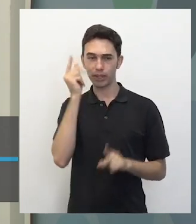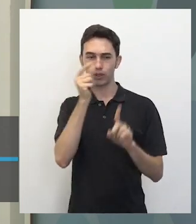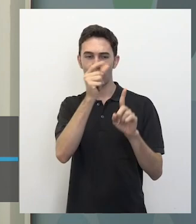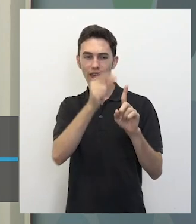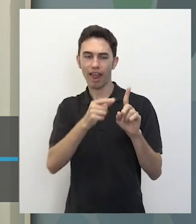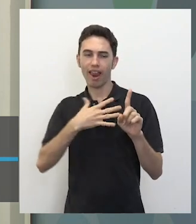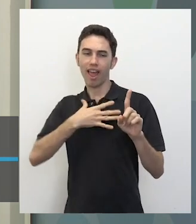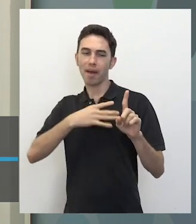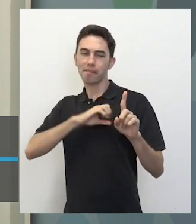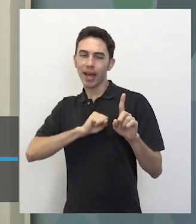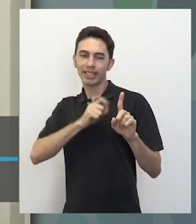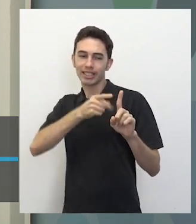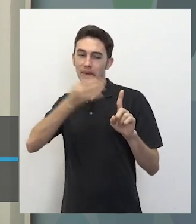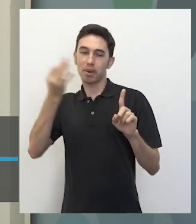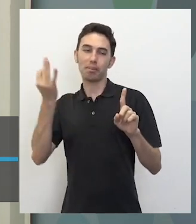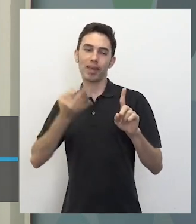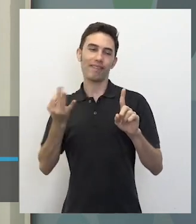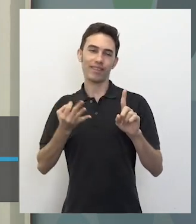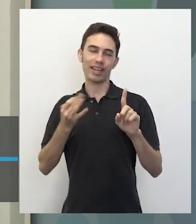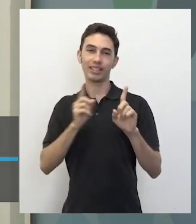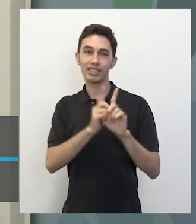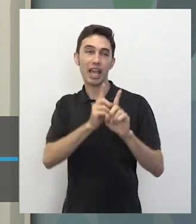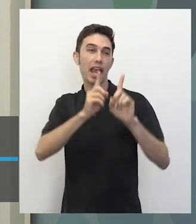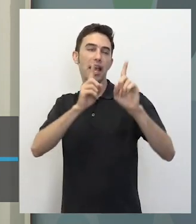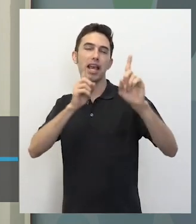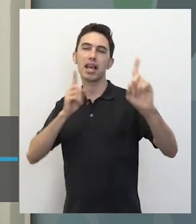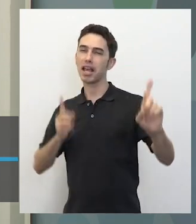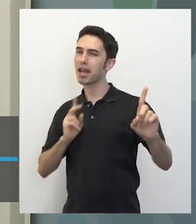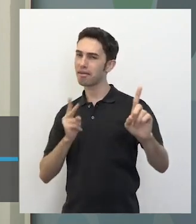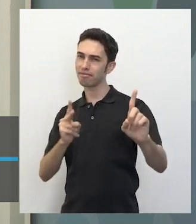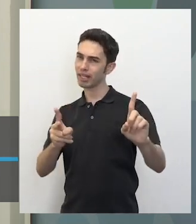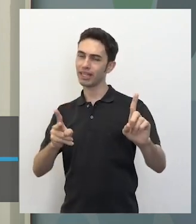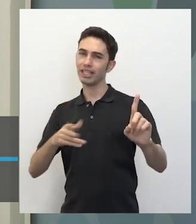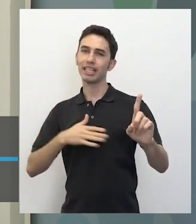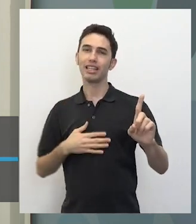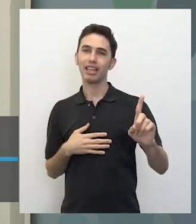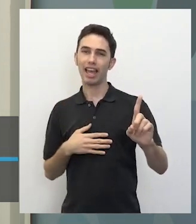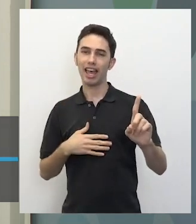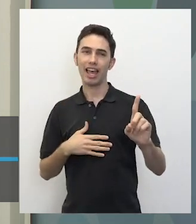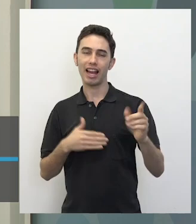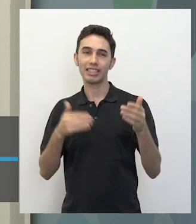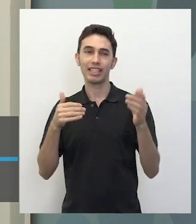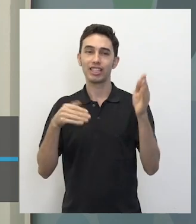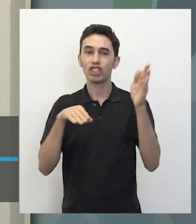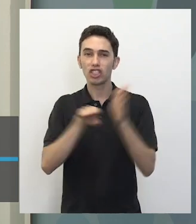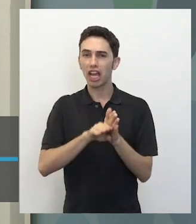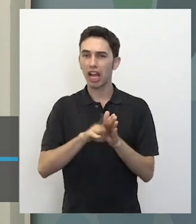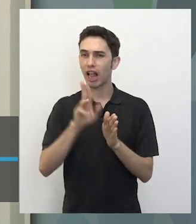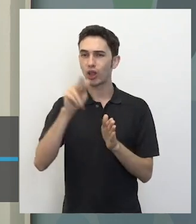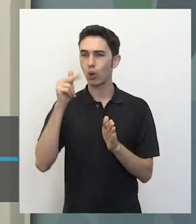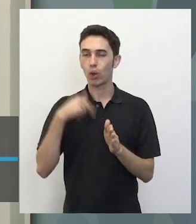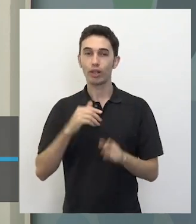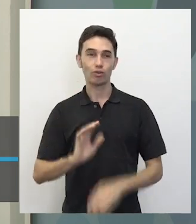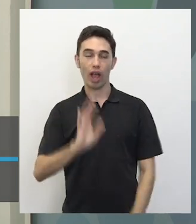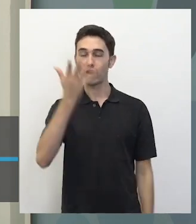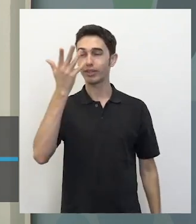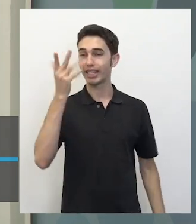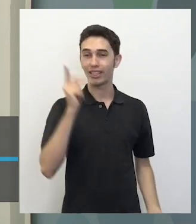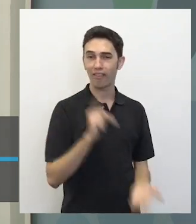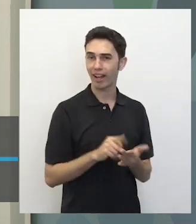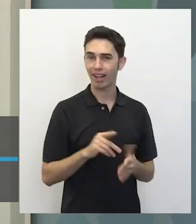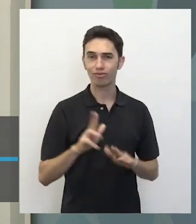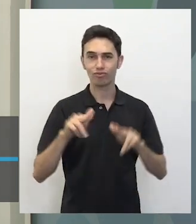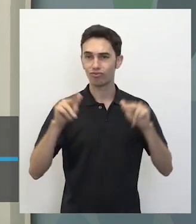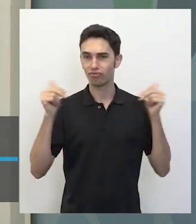a pessoa amada sempre está longe, a pessoa amada nunca chega e nunca acontece. Nunca,